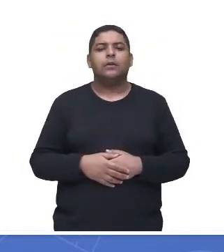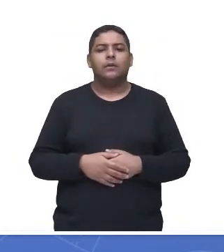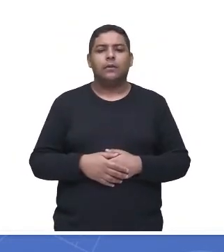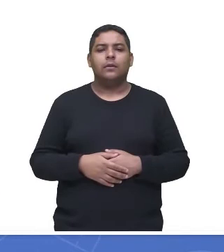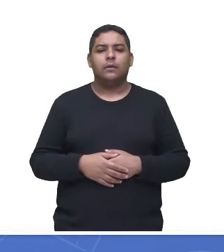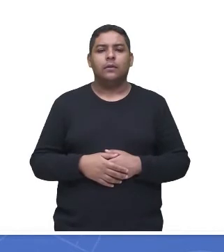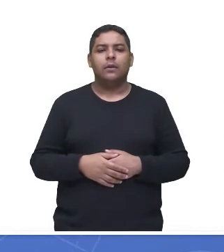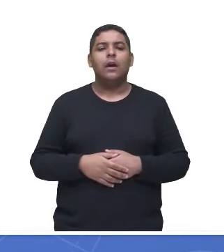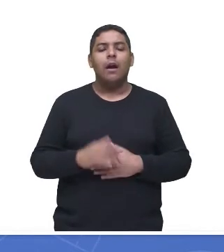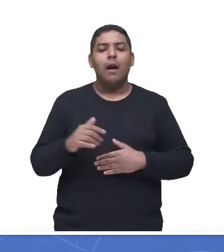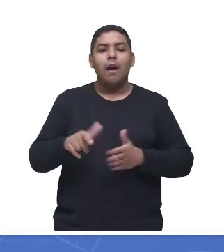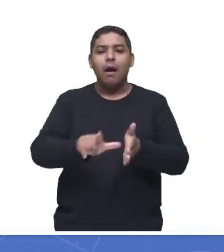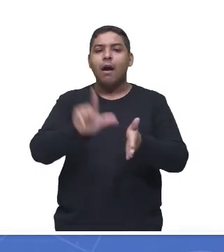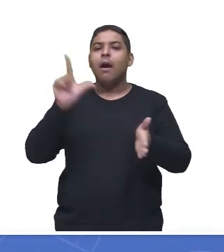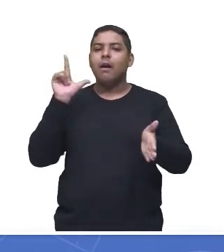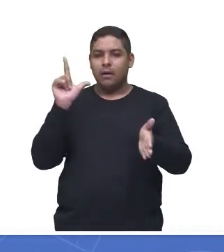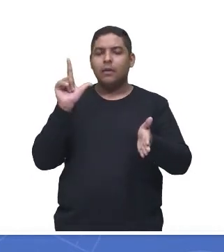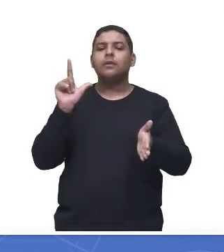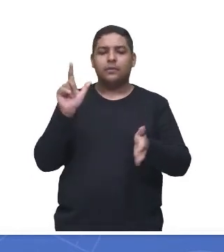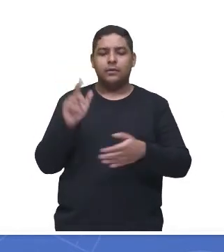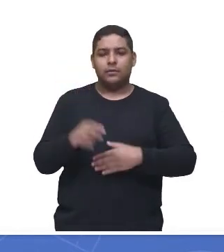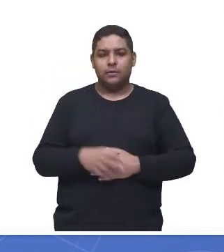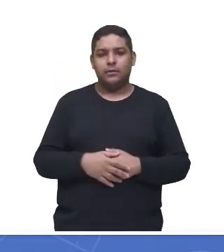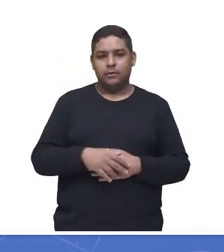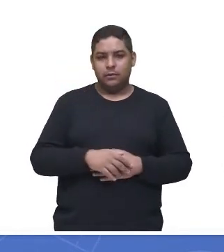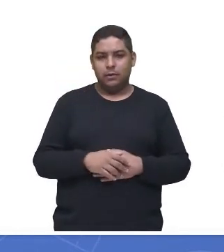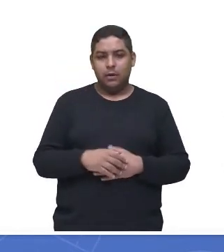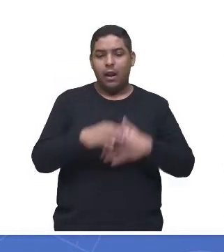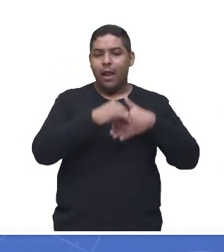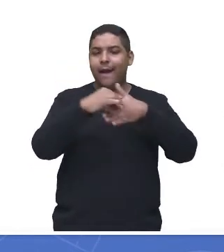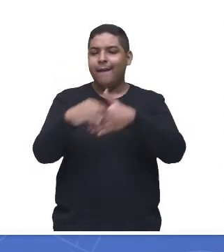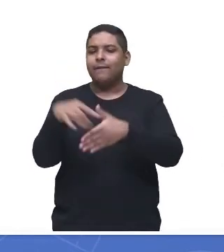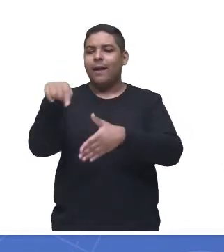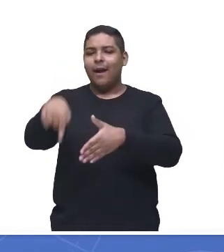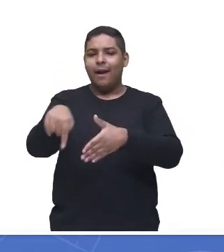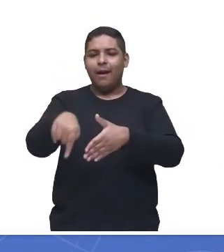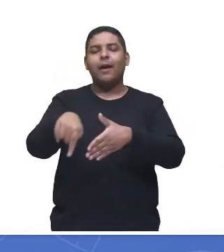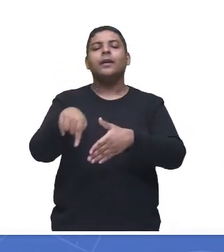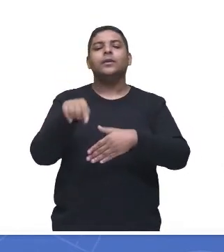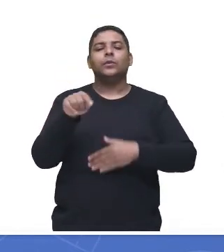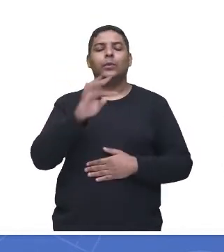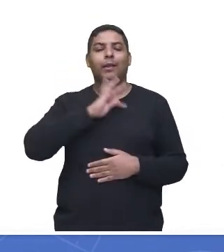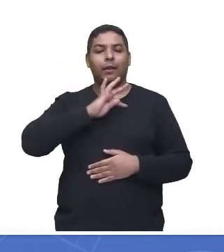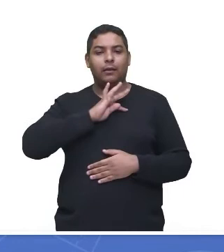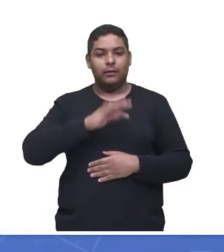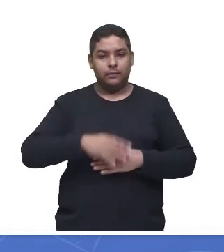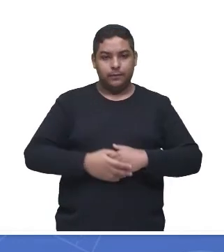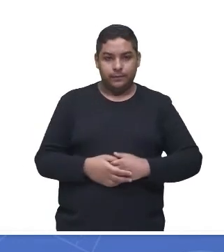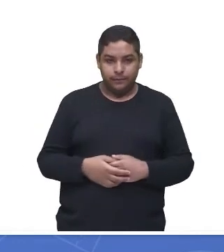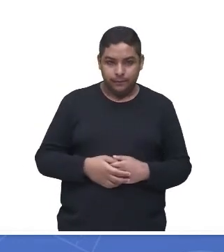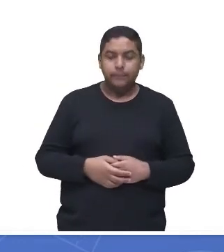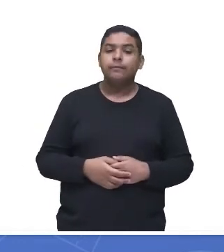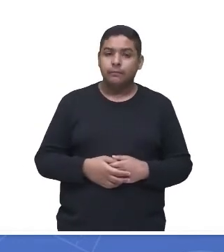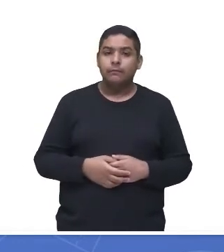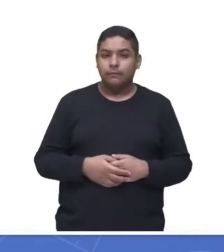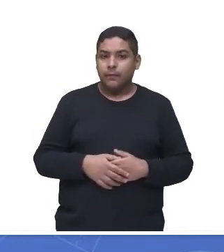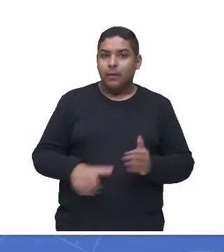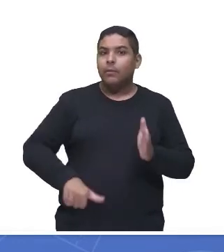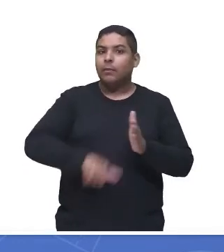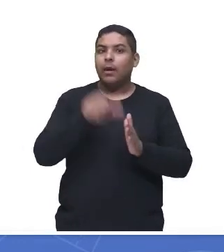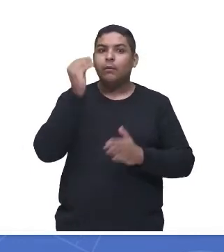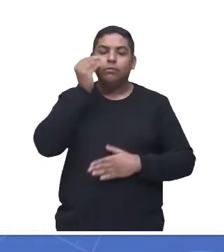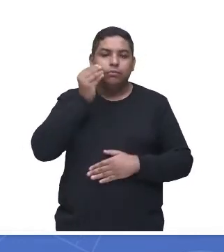consertar. Uma televisão, mesma coisa, né? Então, primeiro o senso comum, esse